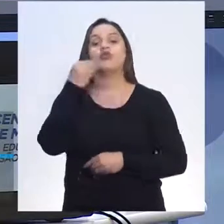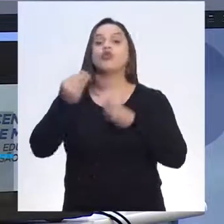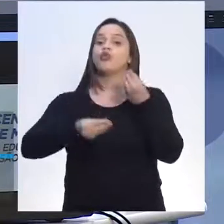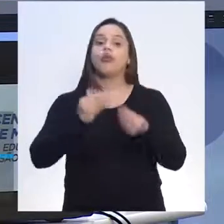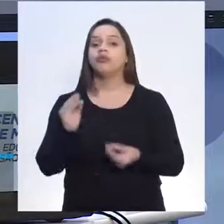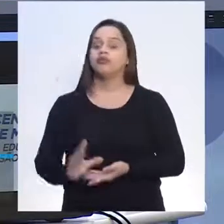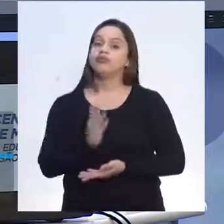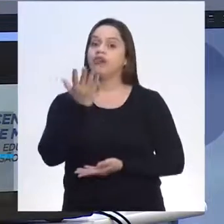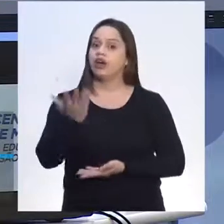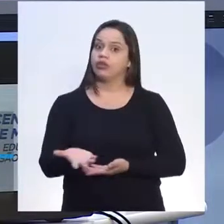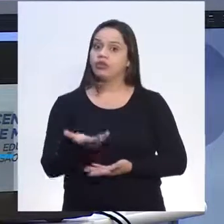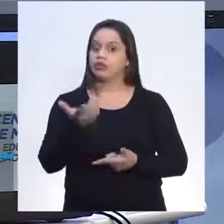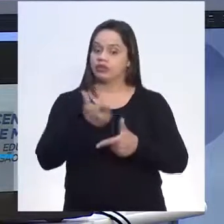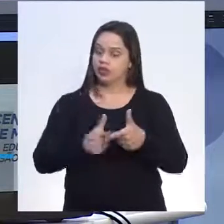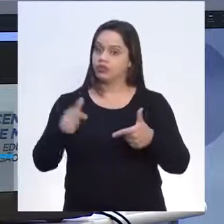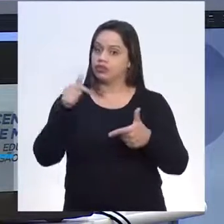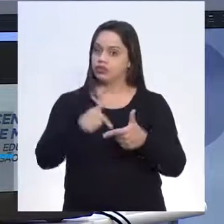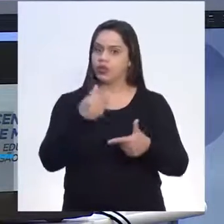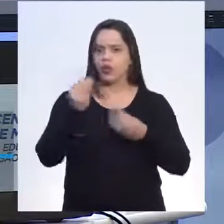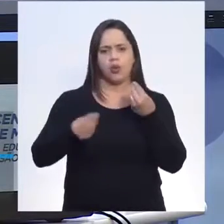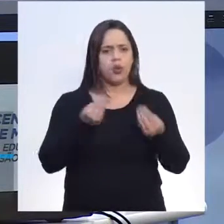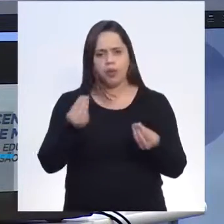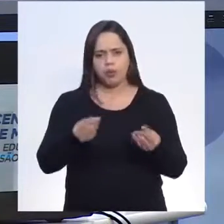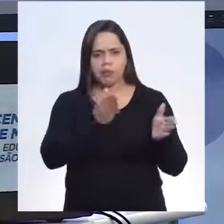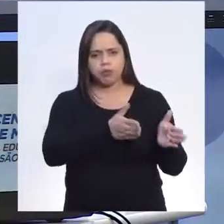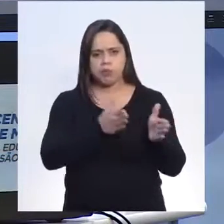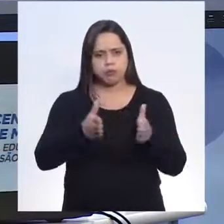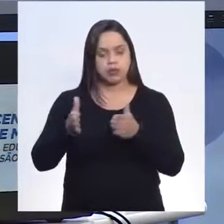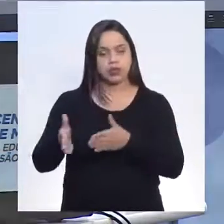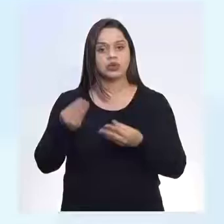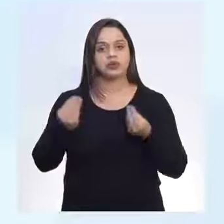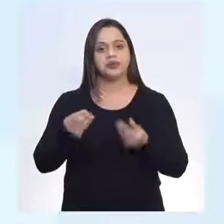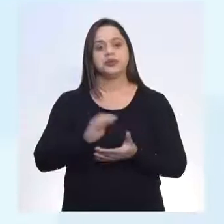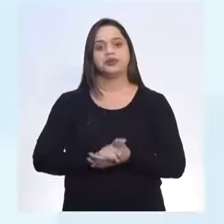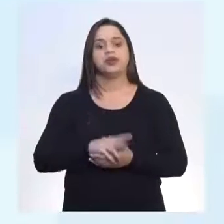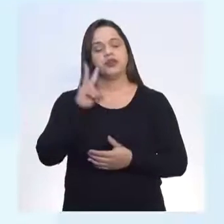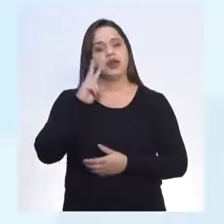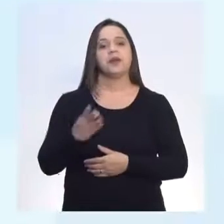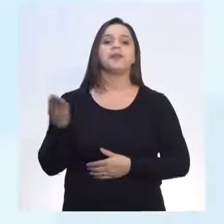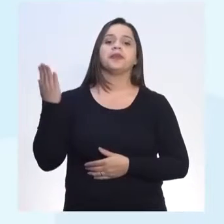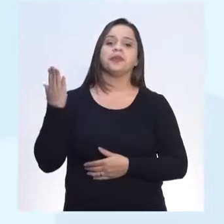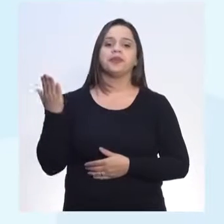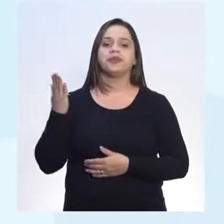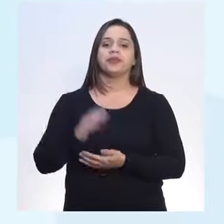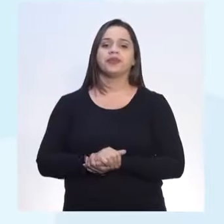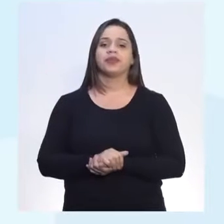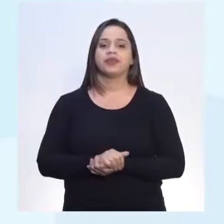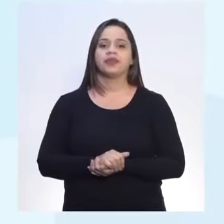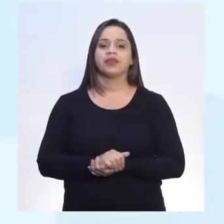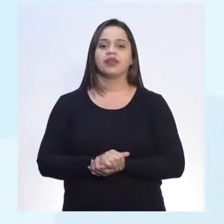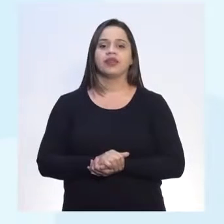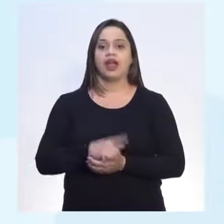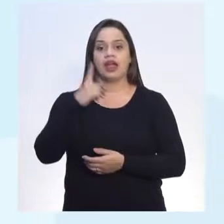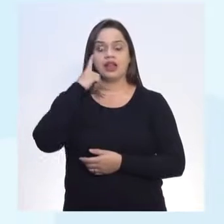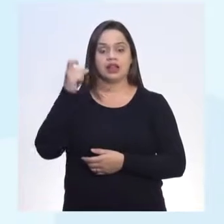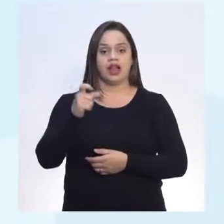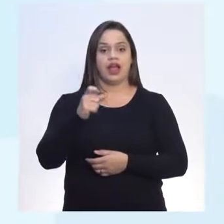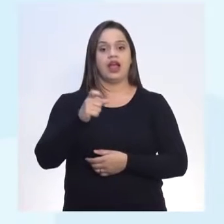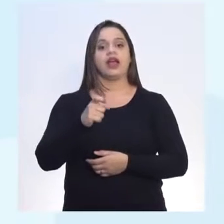vai acontecer essa divisão, né? Como que vai acontecer. Então, na telinha de vocês está a ideia das operações, né?